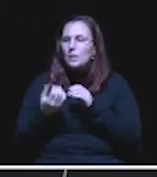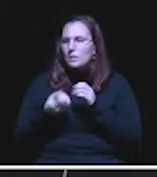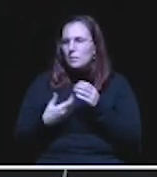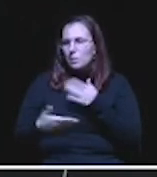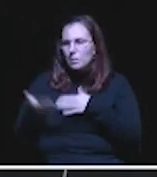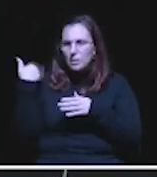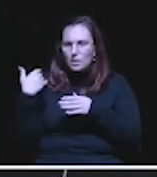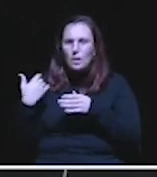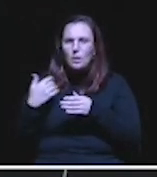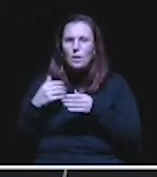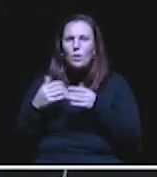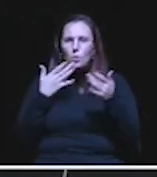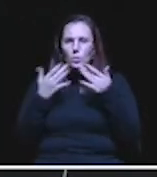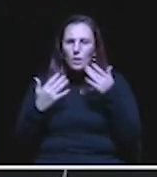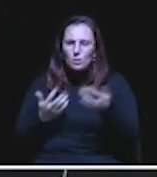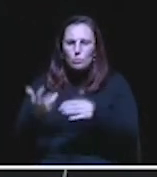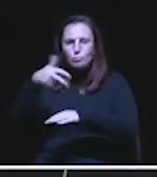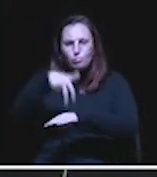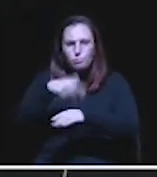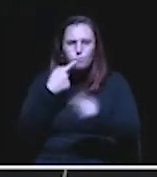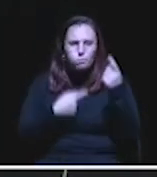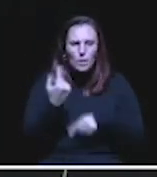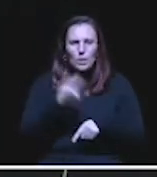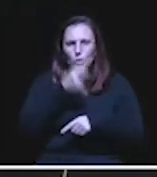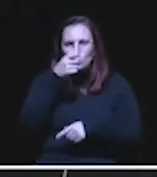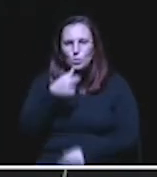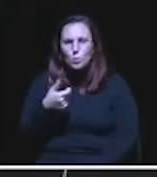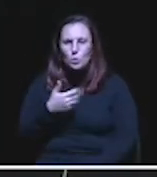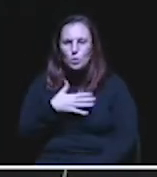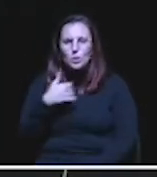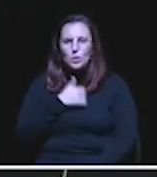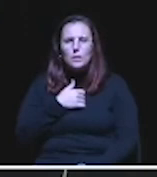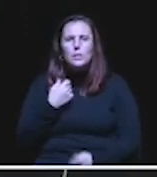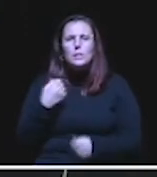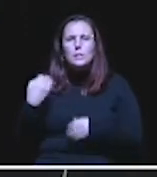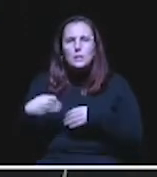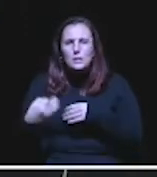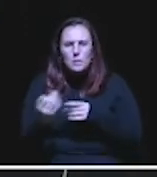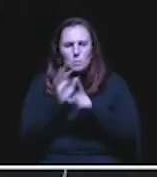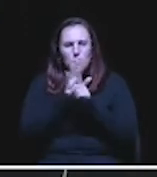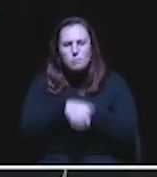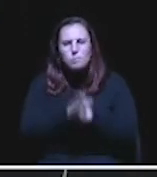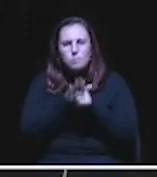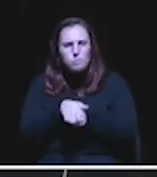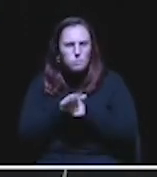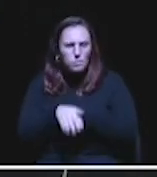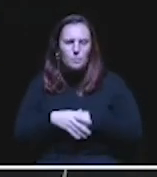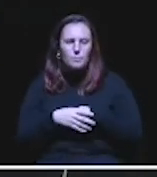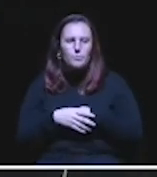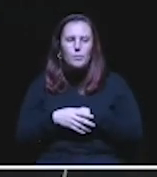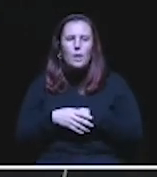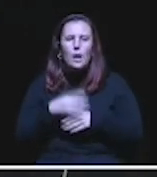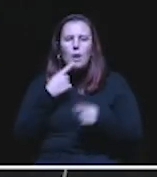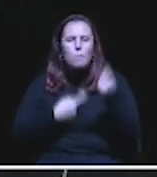São Luís aqui em Lisboa. As pessoas trans são sistematicamente discriminadas e invisibilizadas. A